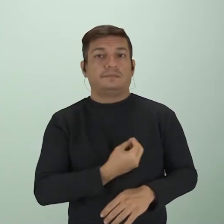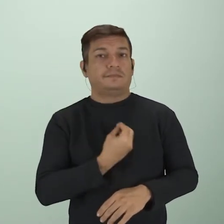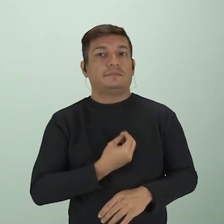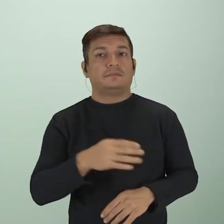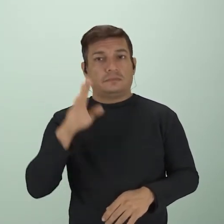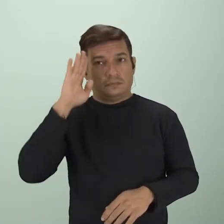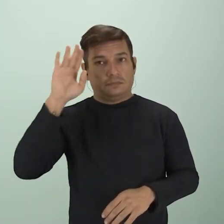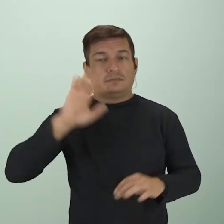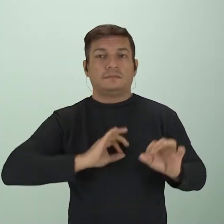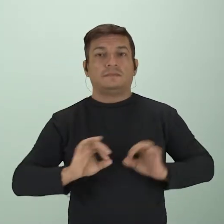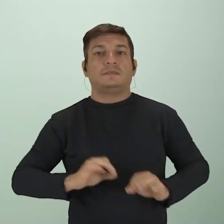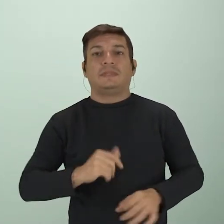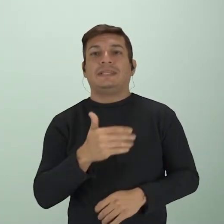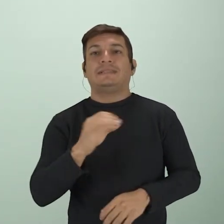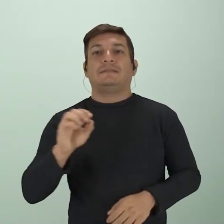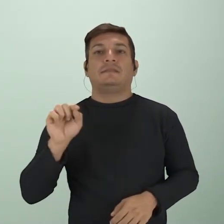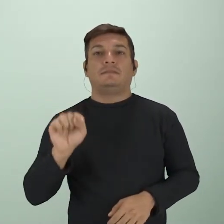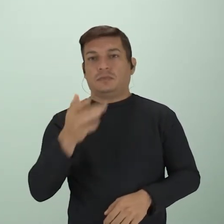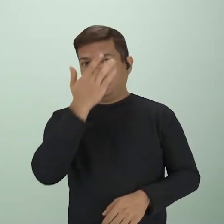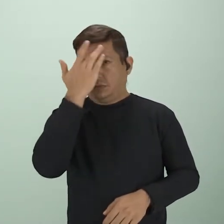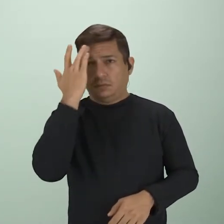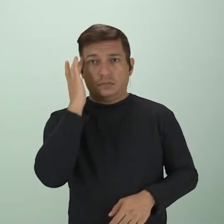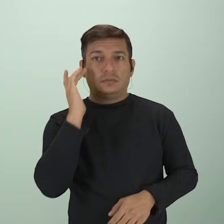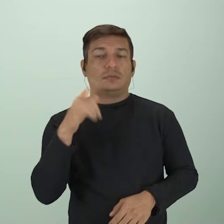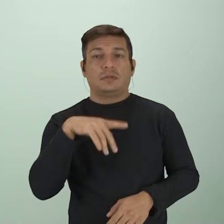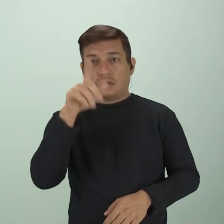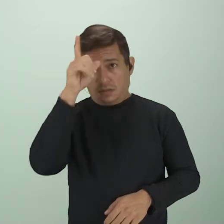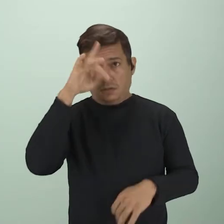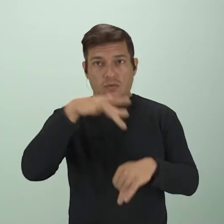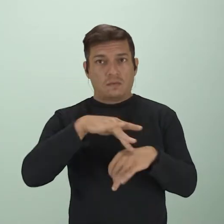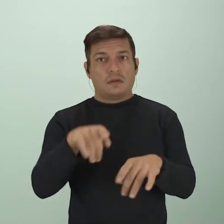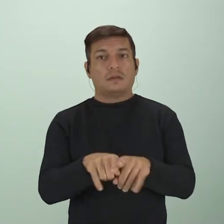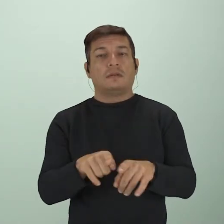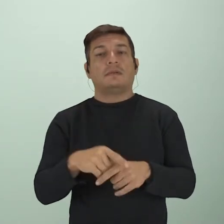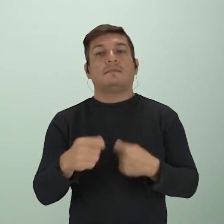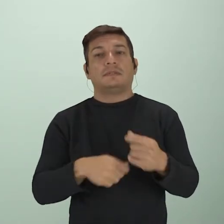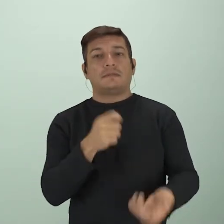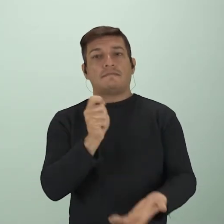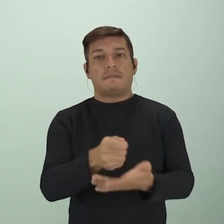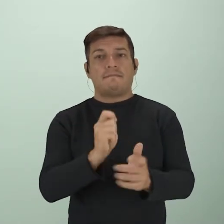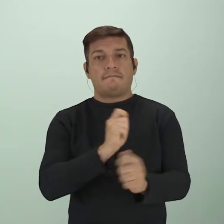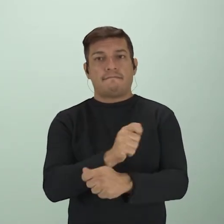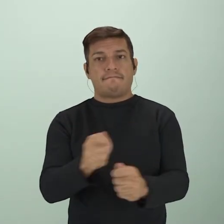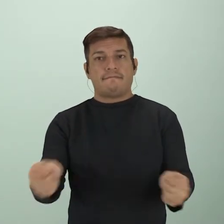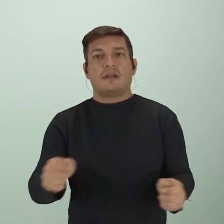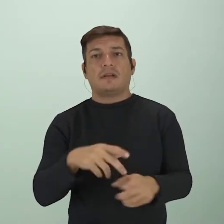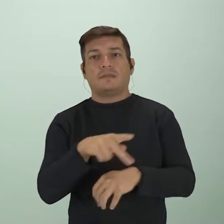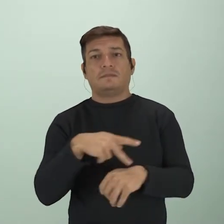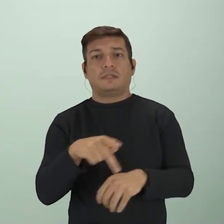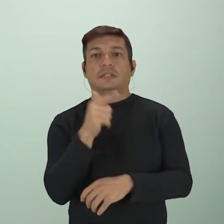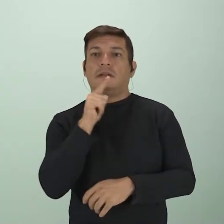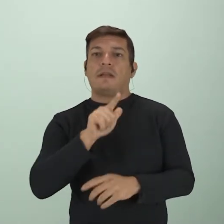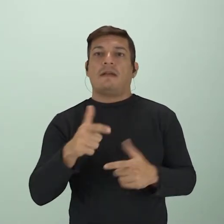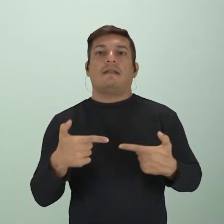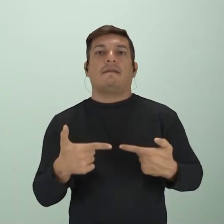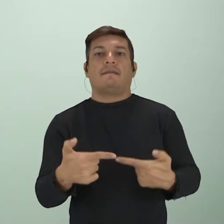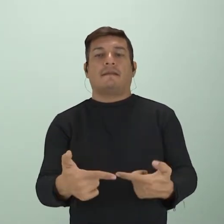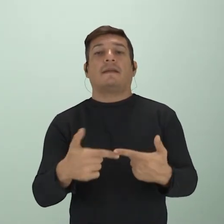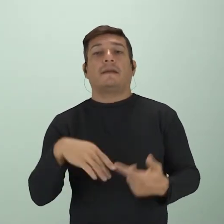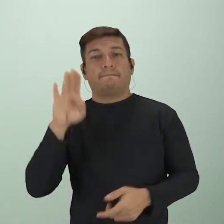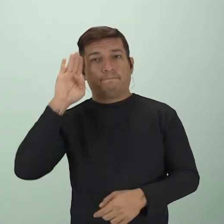100 mil pessoas. A Alemanha foi considerada culpada, teria que indenizar os países que ganharam a guerra,